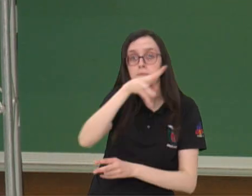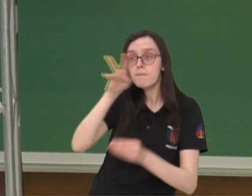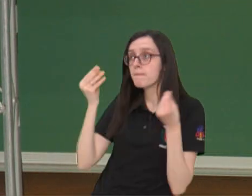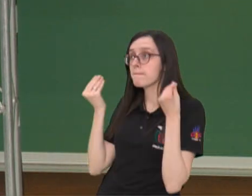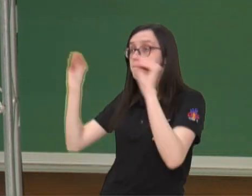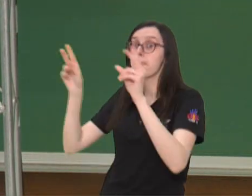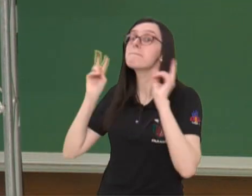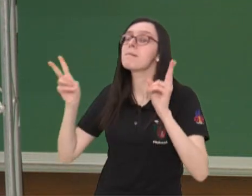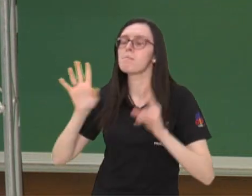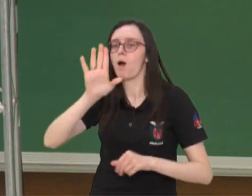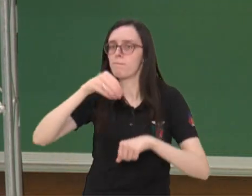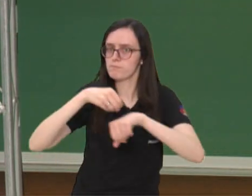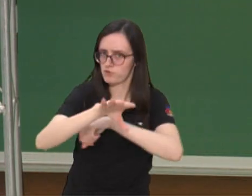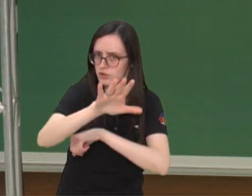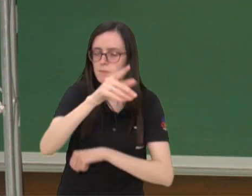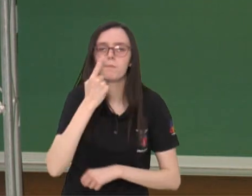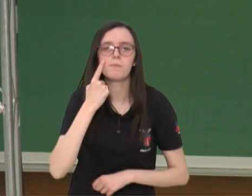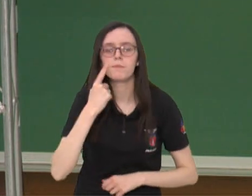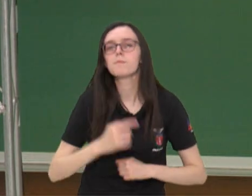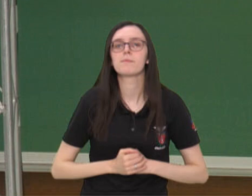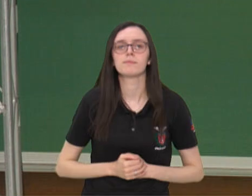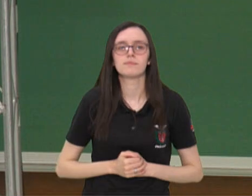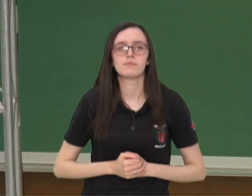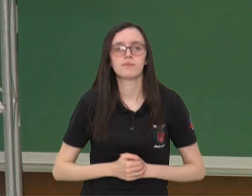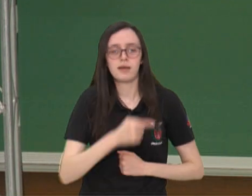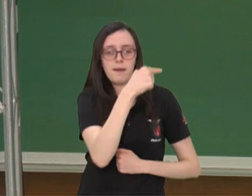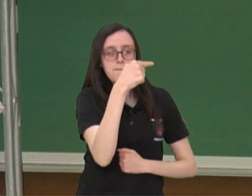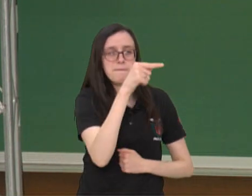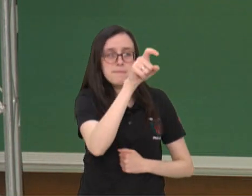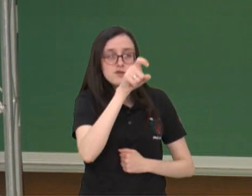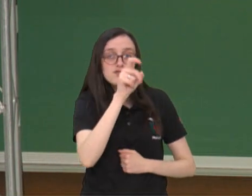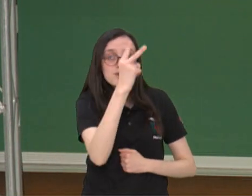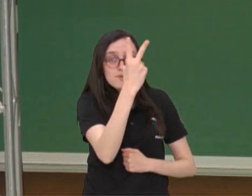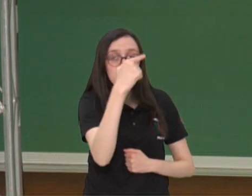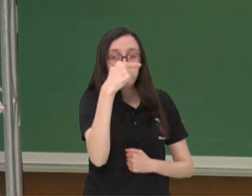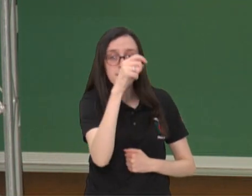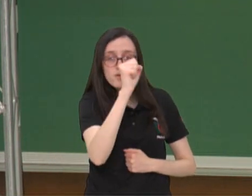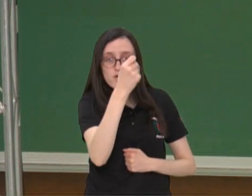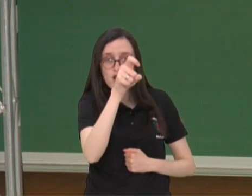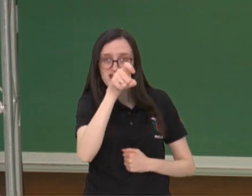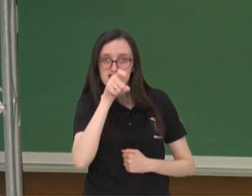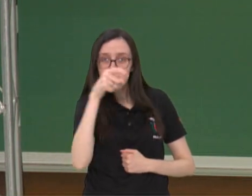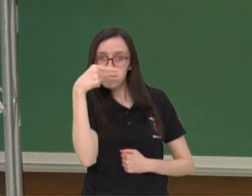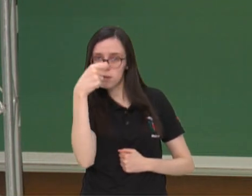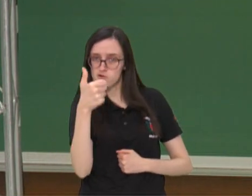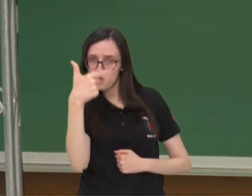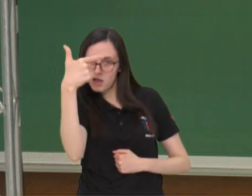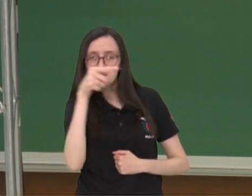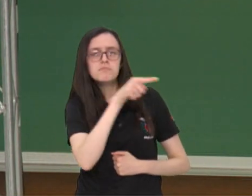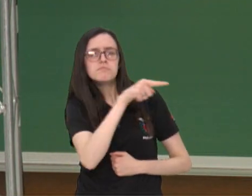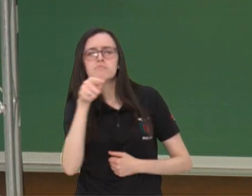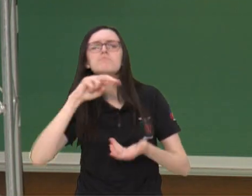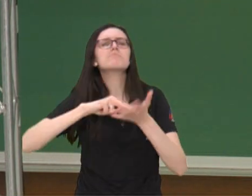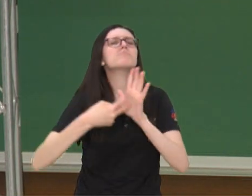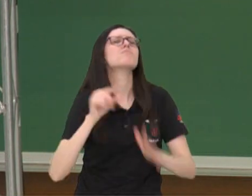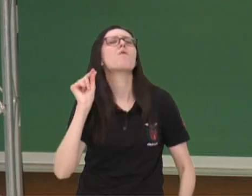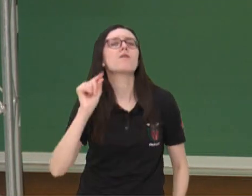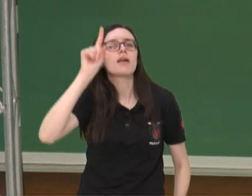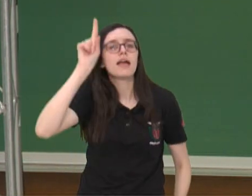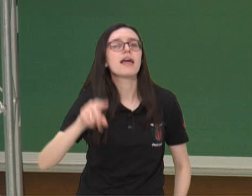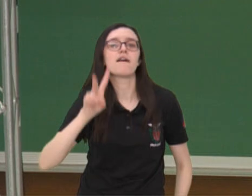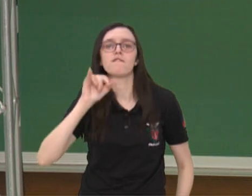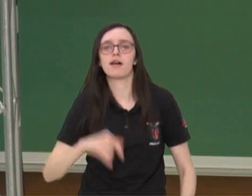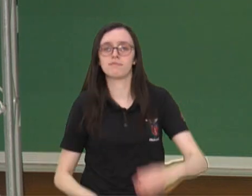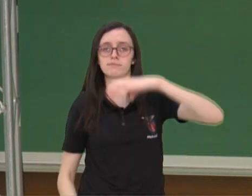cartesiano. Dicas: menos x quadrado menos 8x menos 12, concavidade